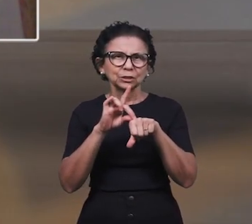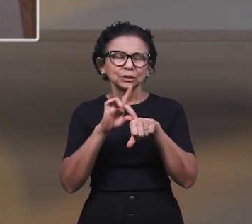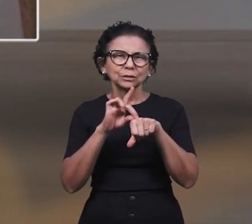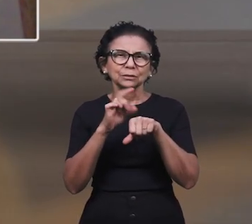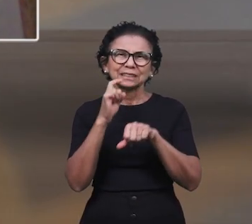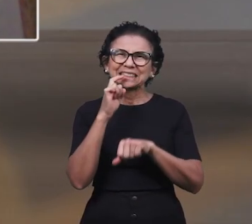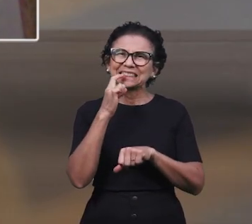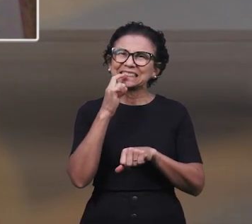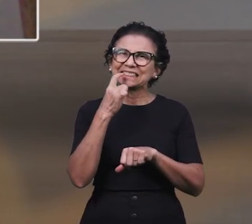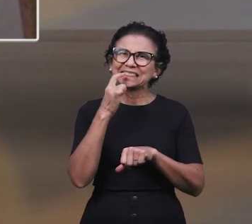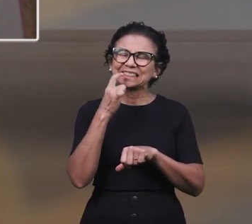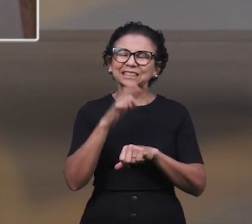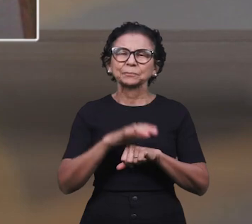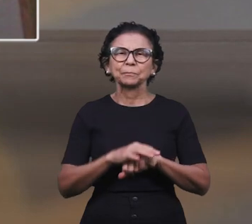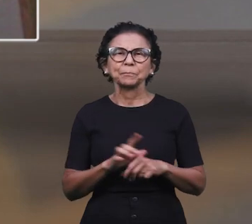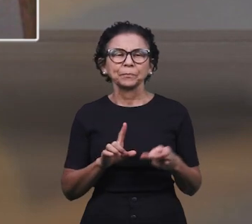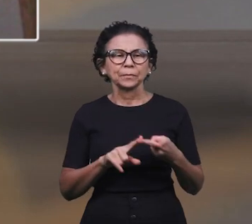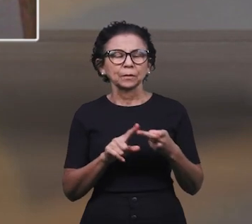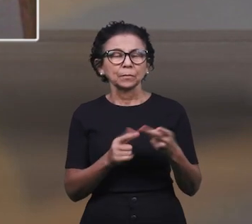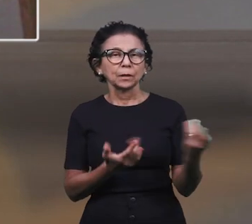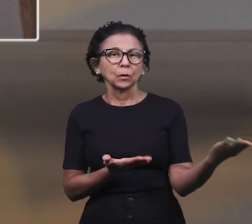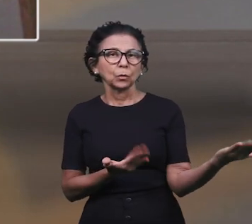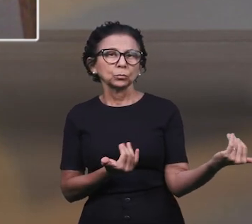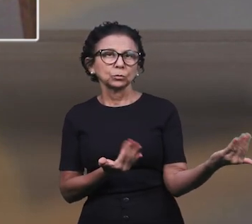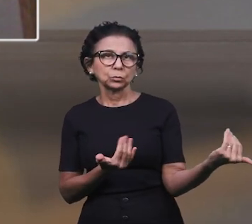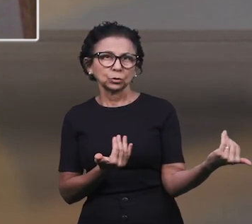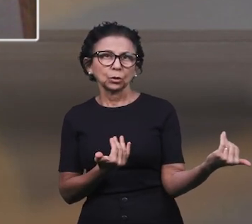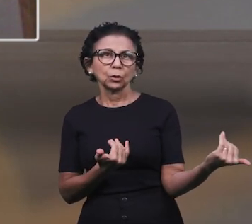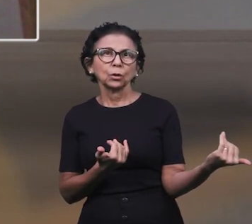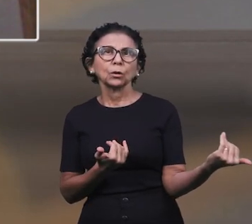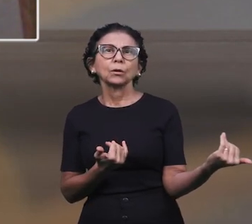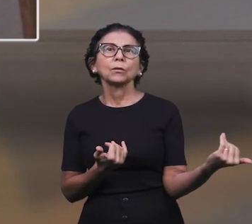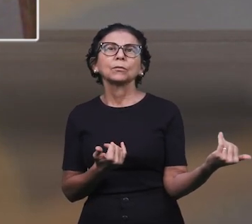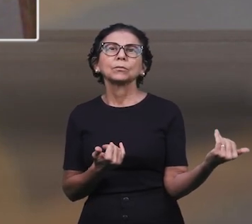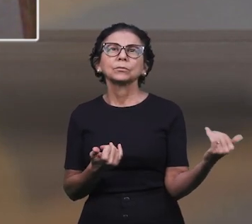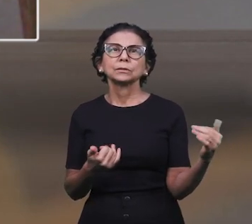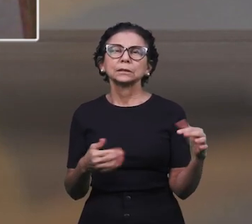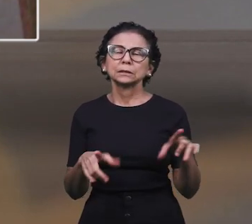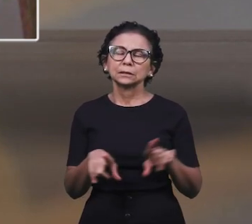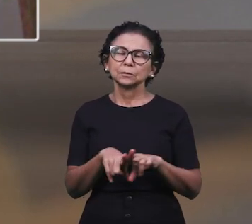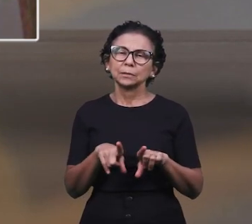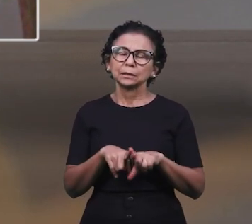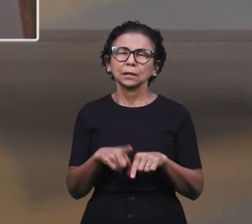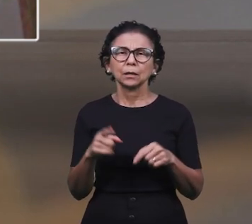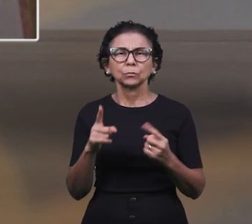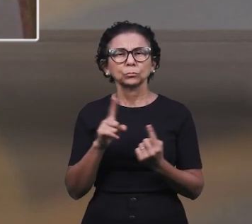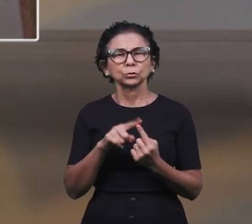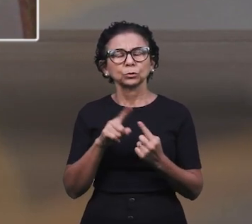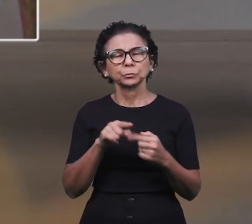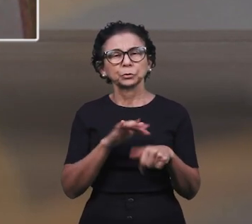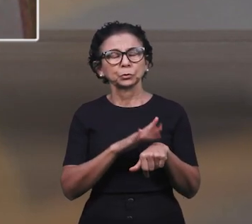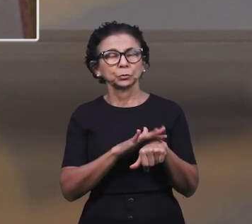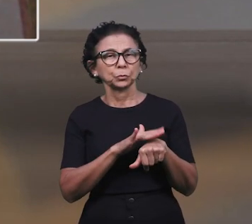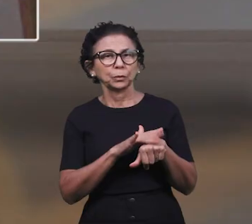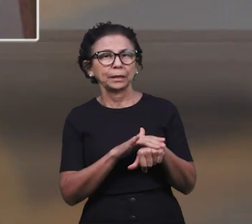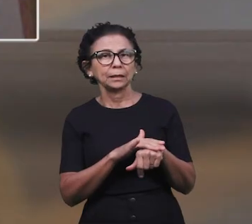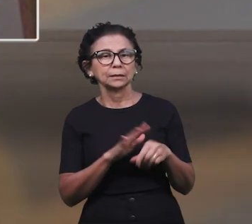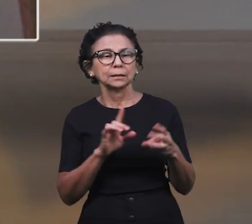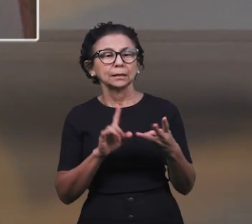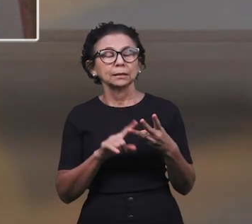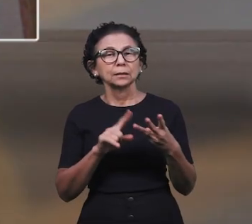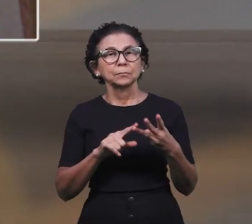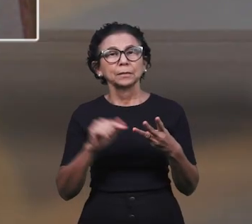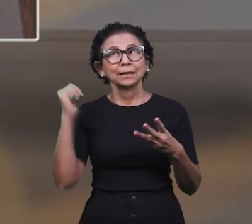que 75% padecem tanto da doença cárie como doença periodontal. E os adultos que chegam